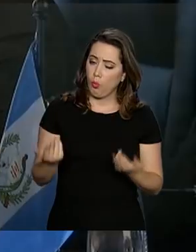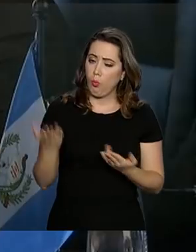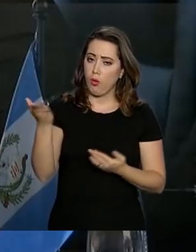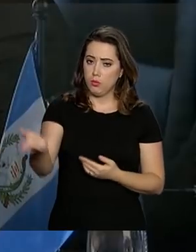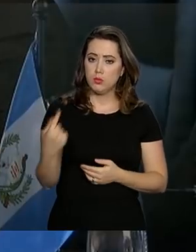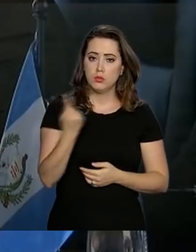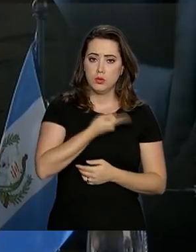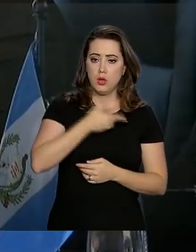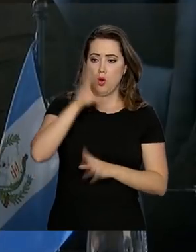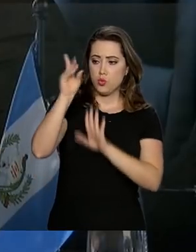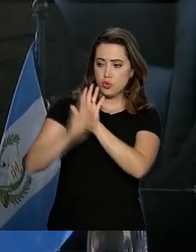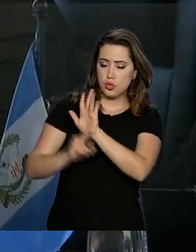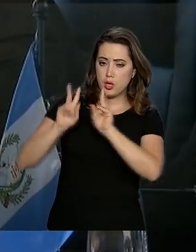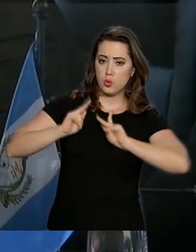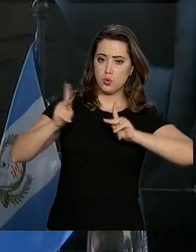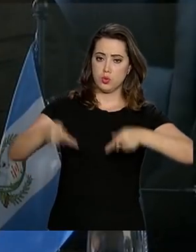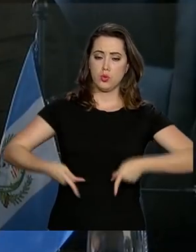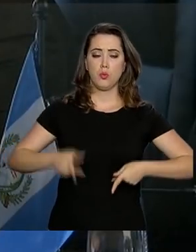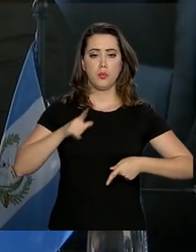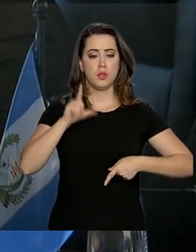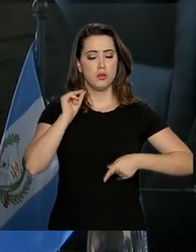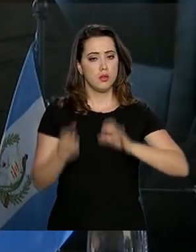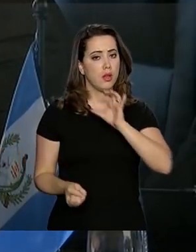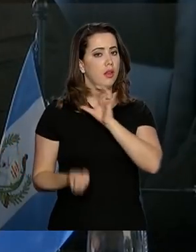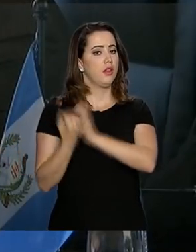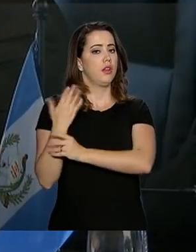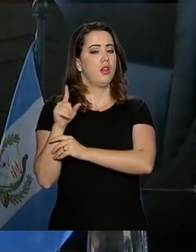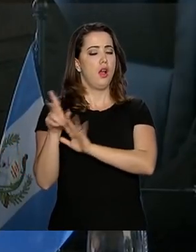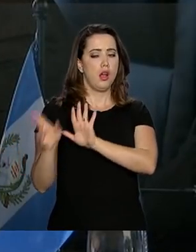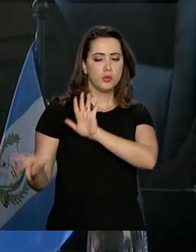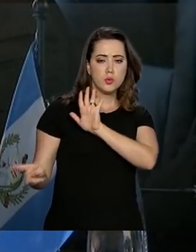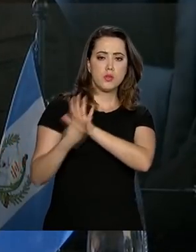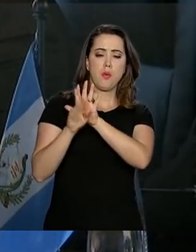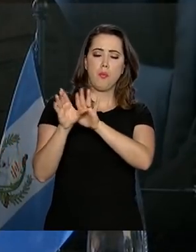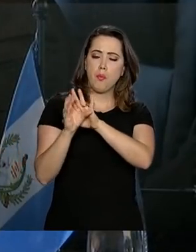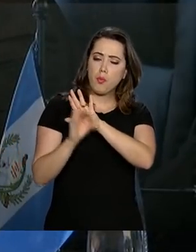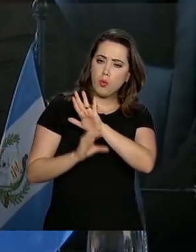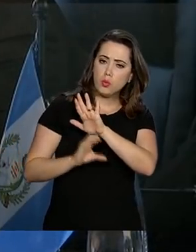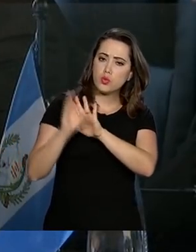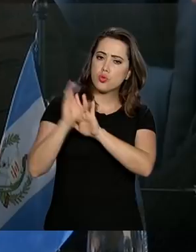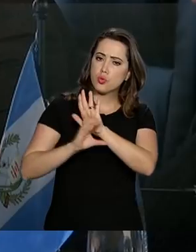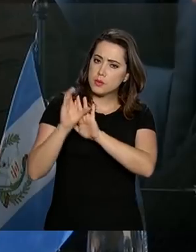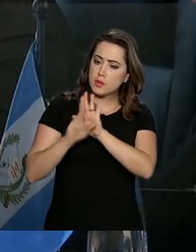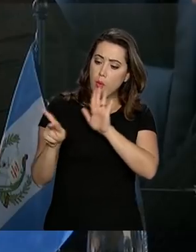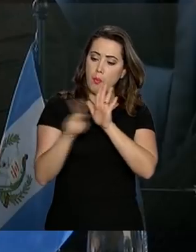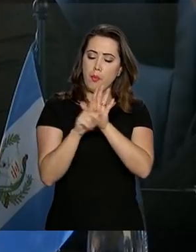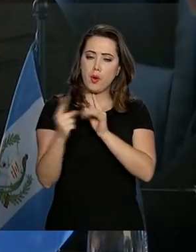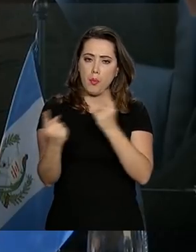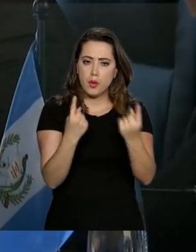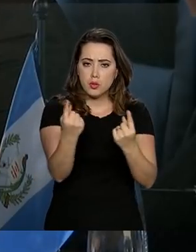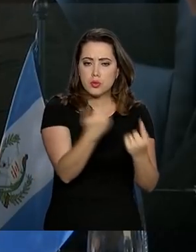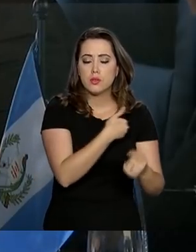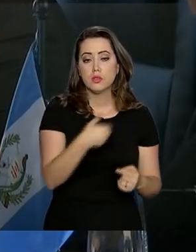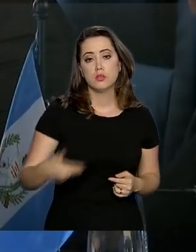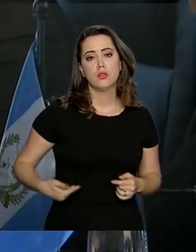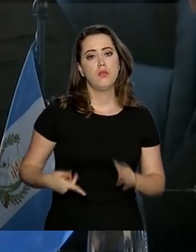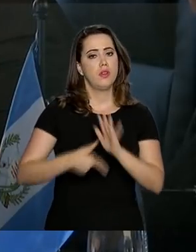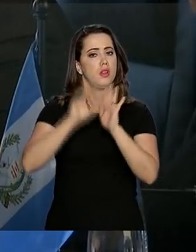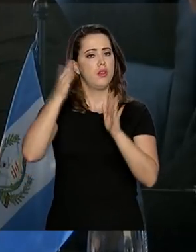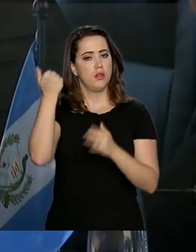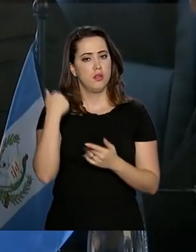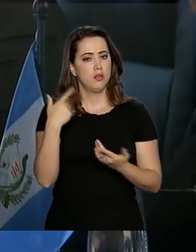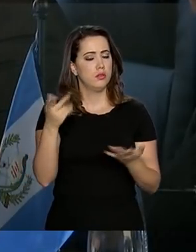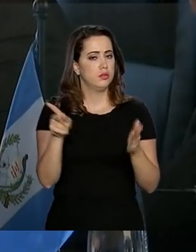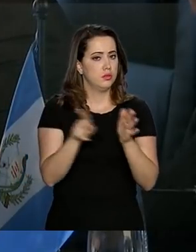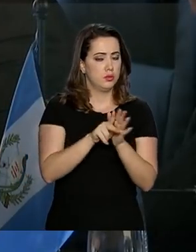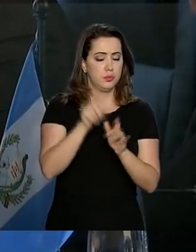os direitos humanos estejam institucionalizados como obrigação de los gobiernos ante sus